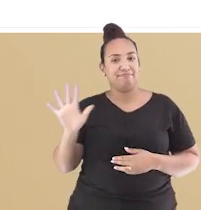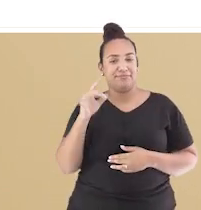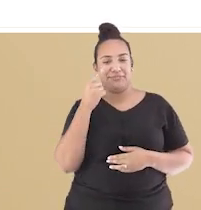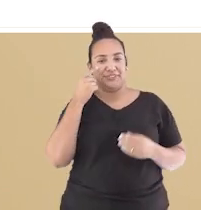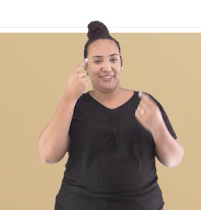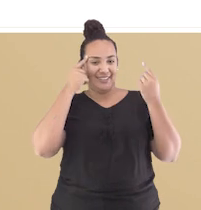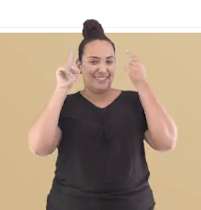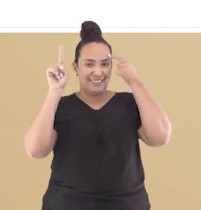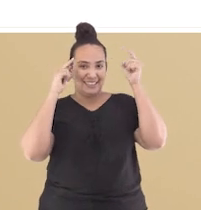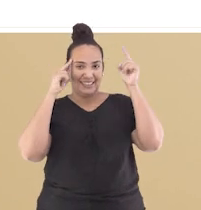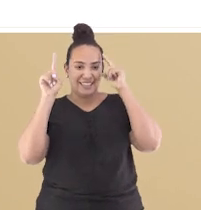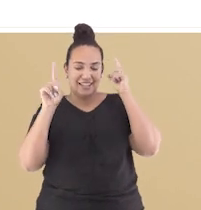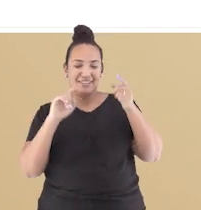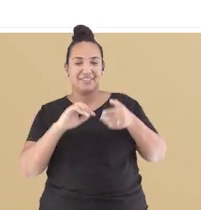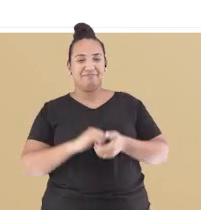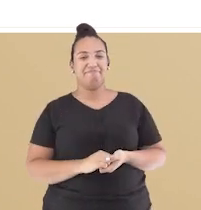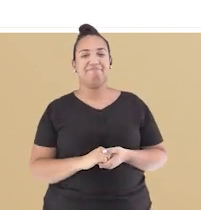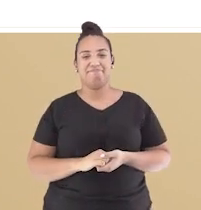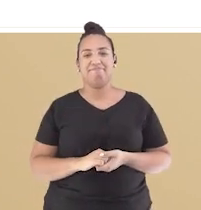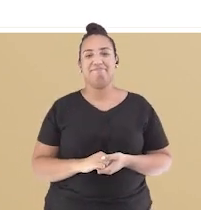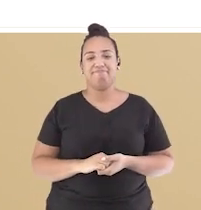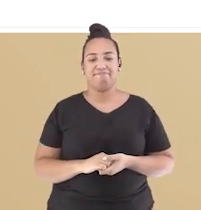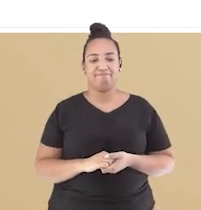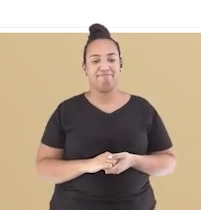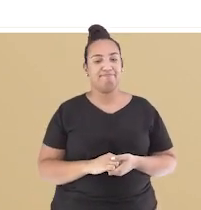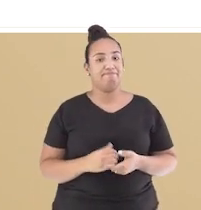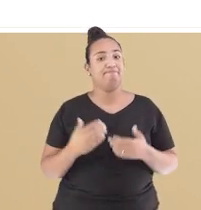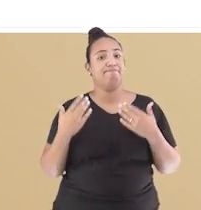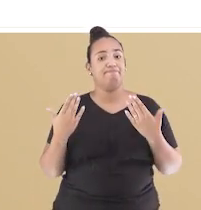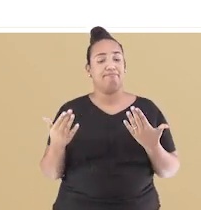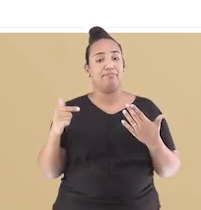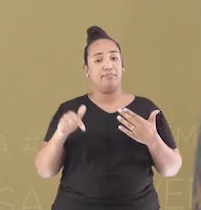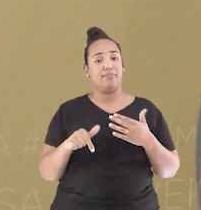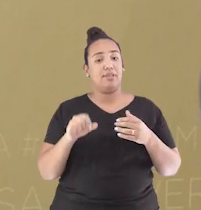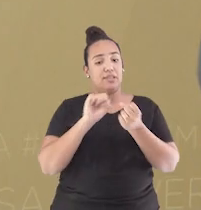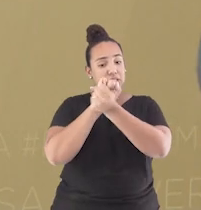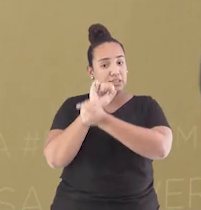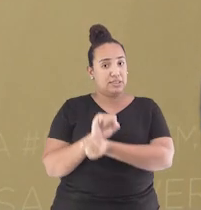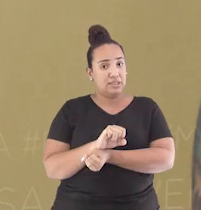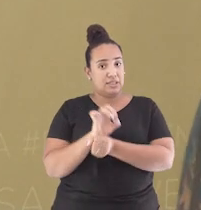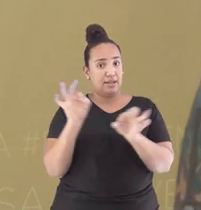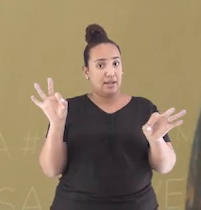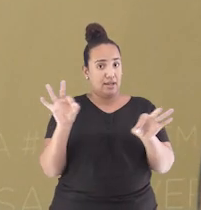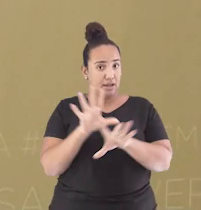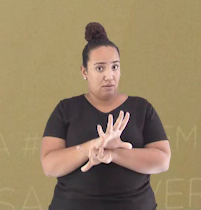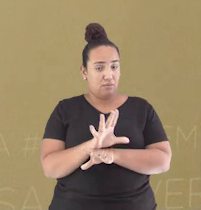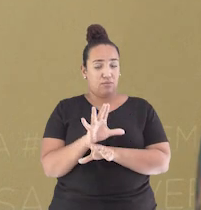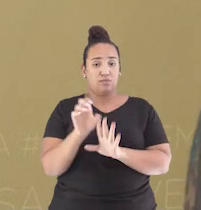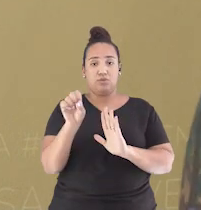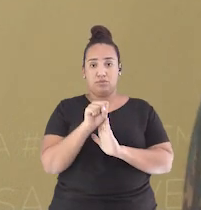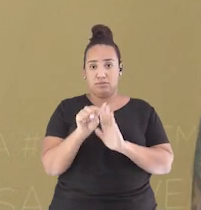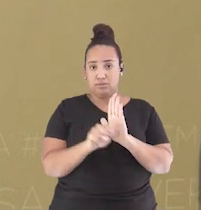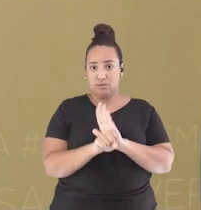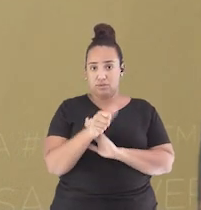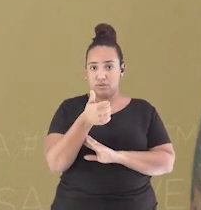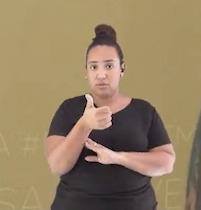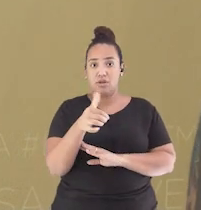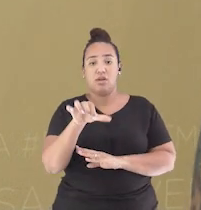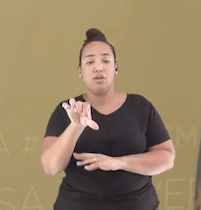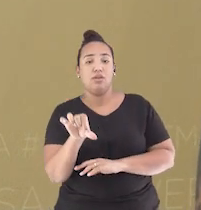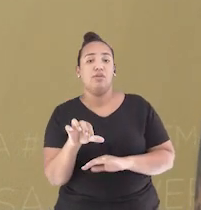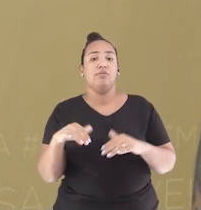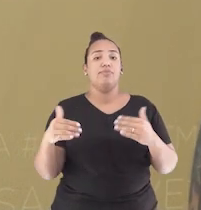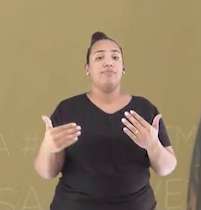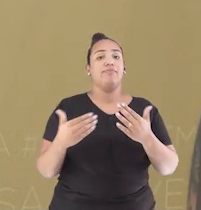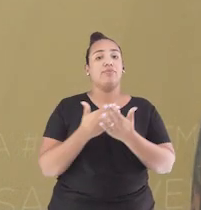um violão. A criatividade deles não tinha limite. Com o fim do sistema opressor da escravidão, já